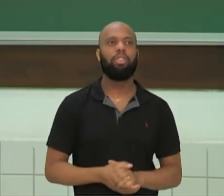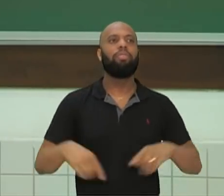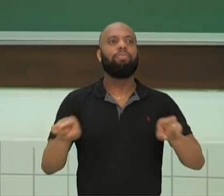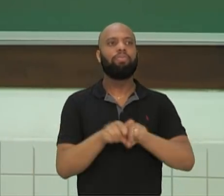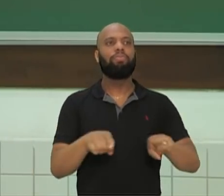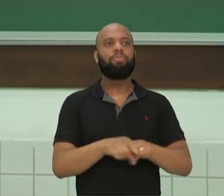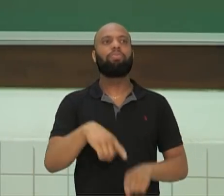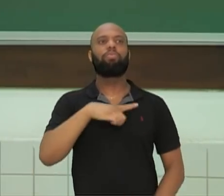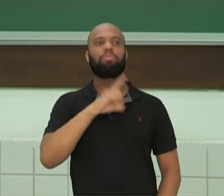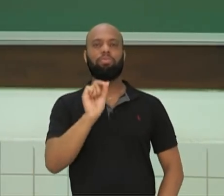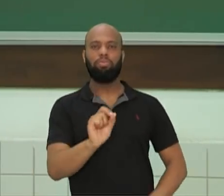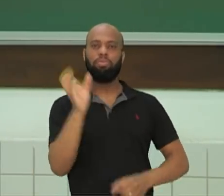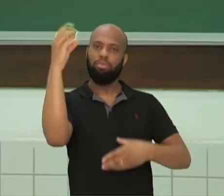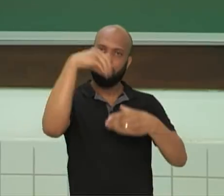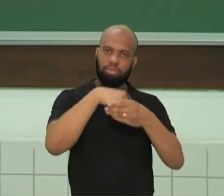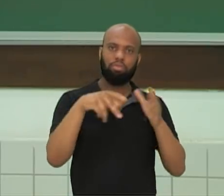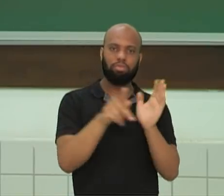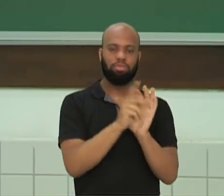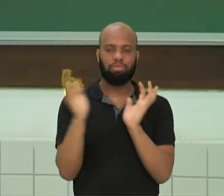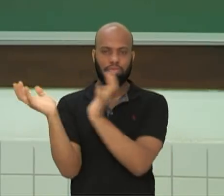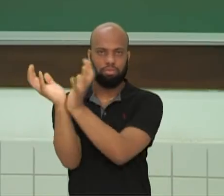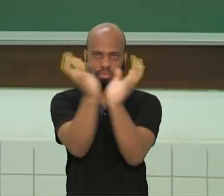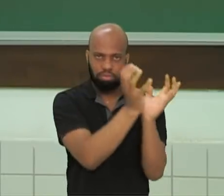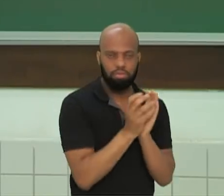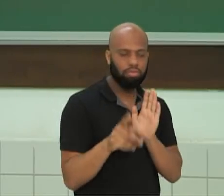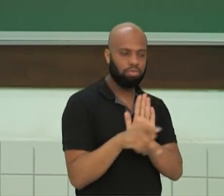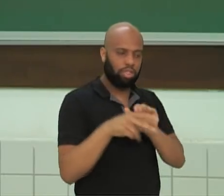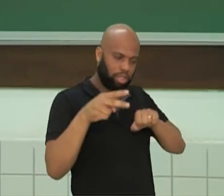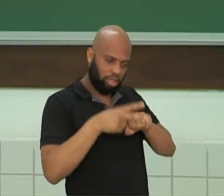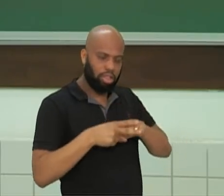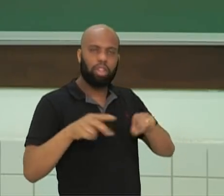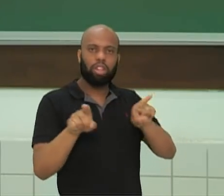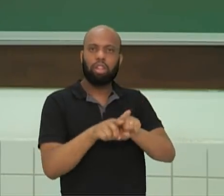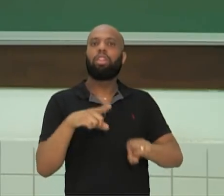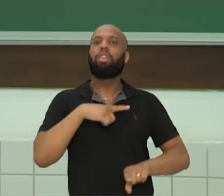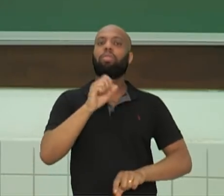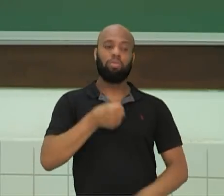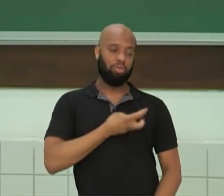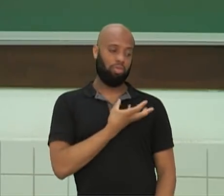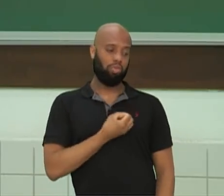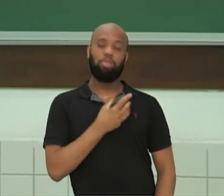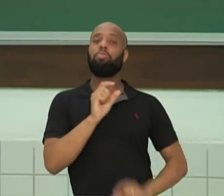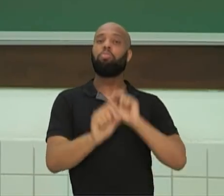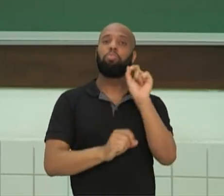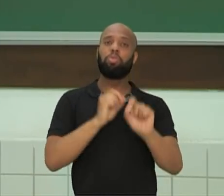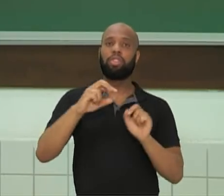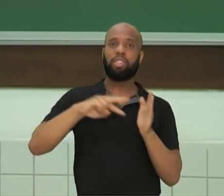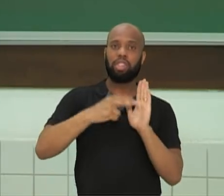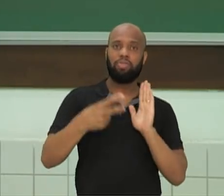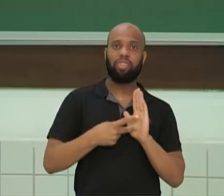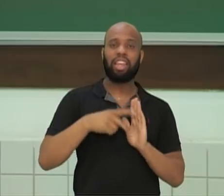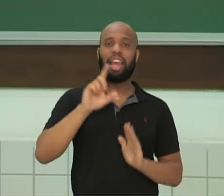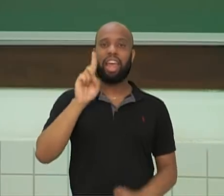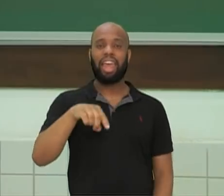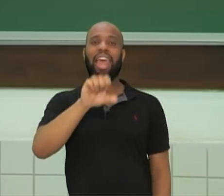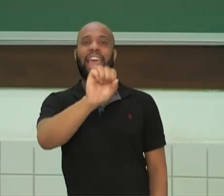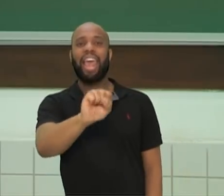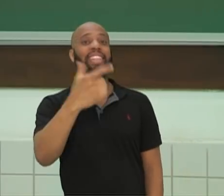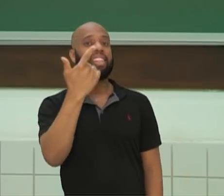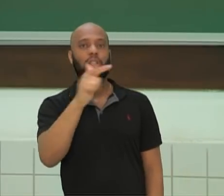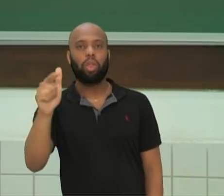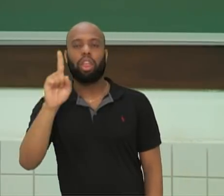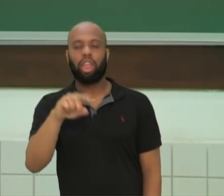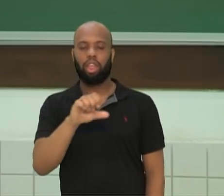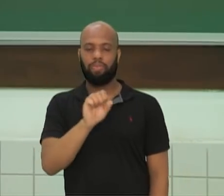nós temos, dentro da classificação do verbo, claro, o número, que seria o quê? Singular. Lembra o que vem a ser